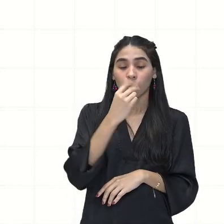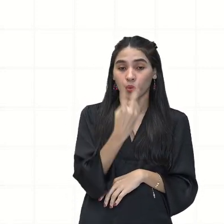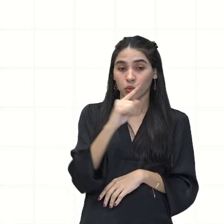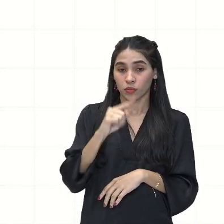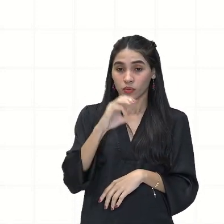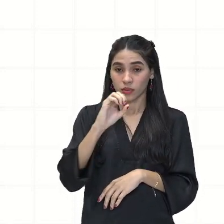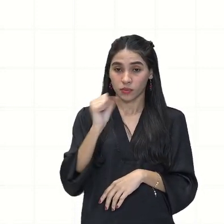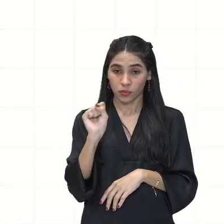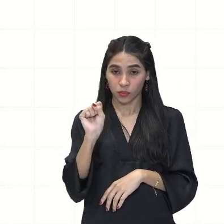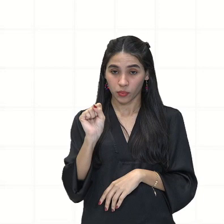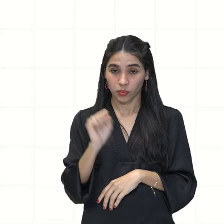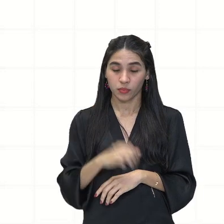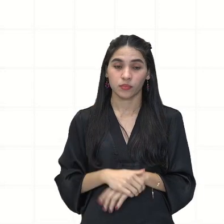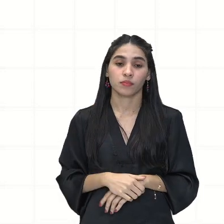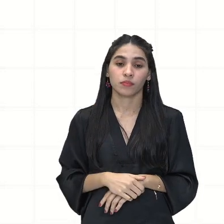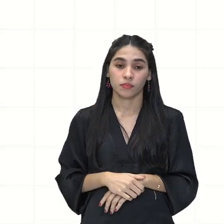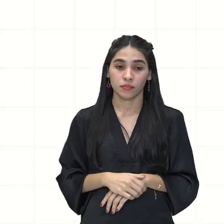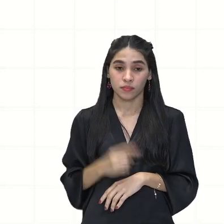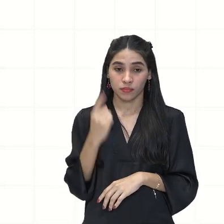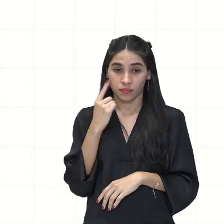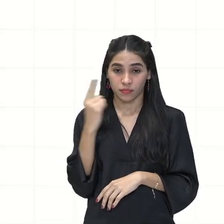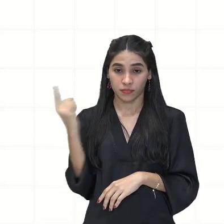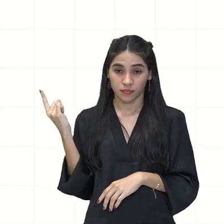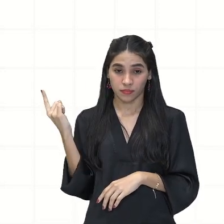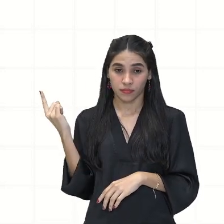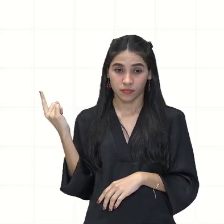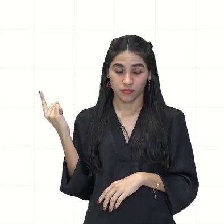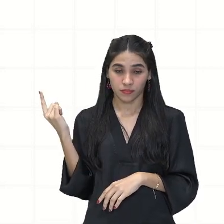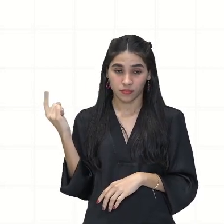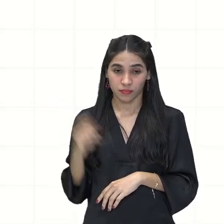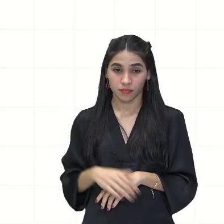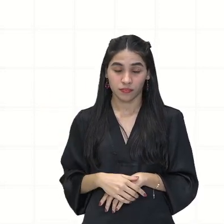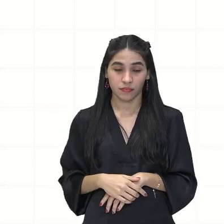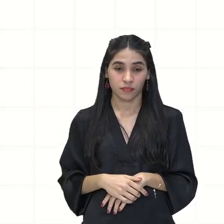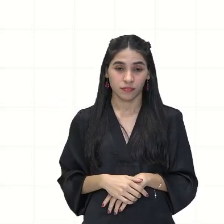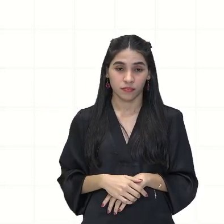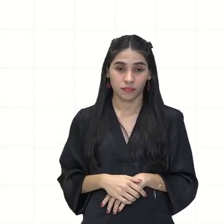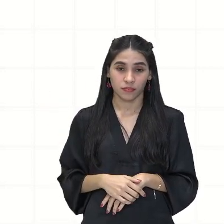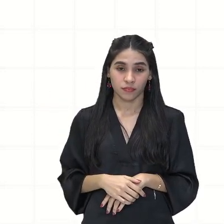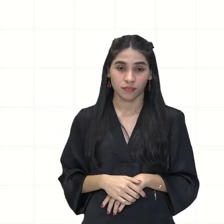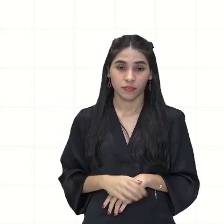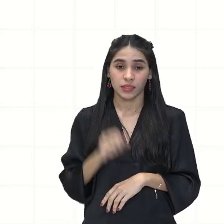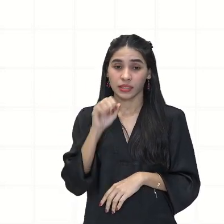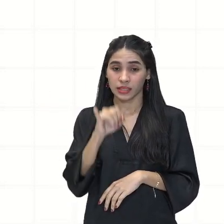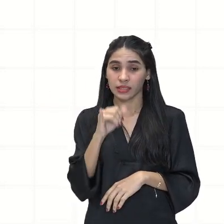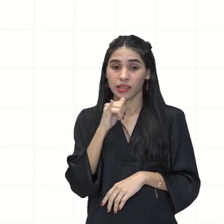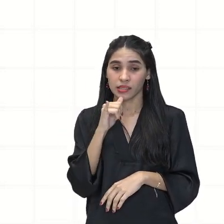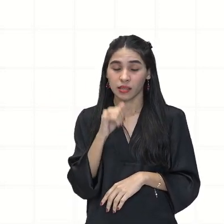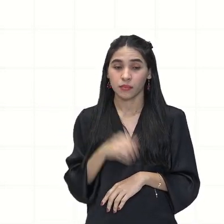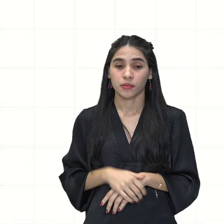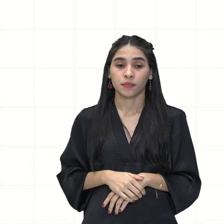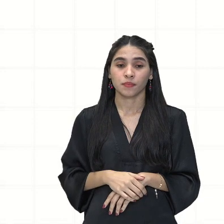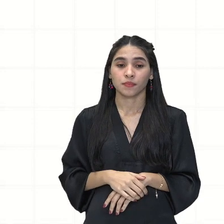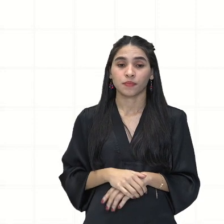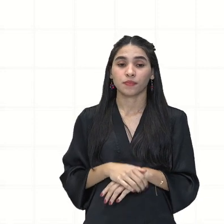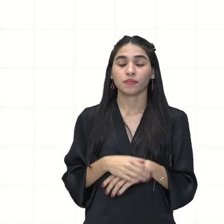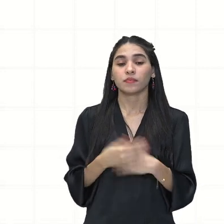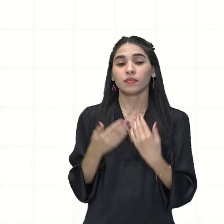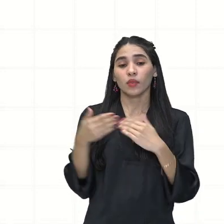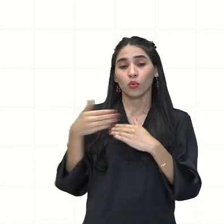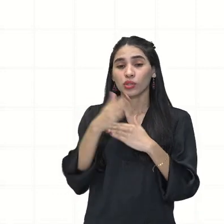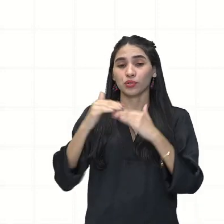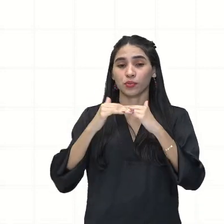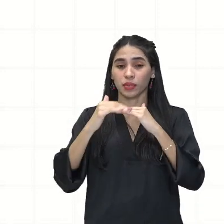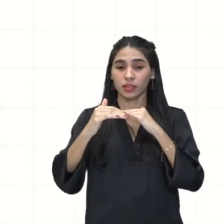2,08. E é isso aqui que nós vamos levar em consideração. Olha só, quando você diz que o teu desvio padrão é